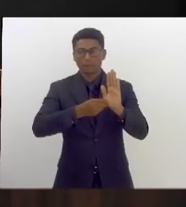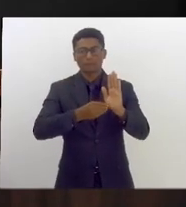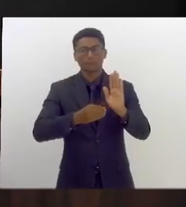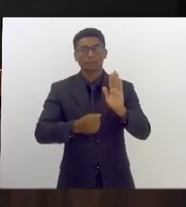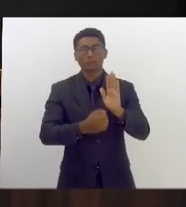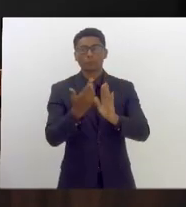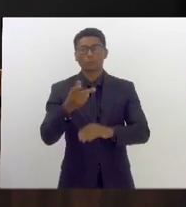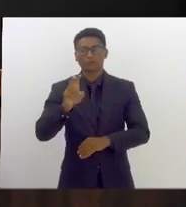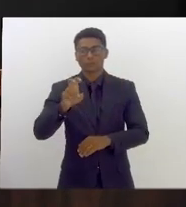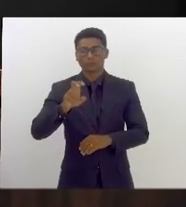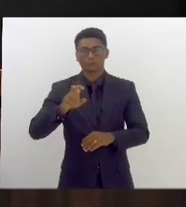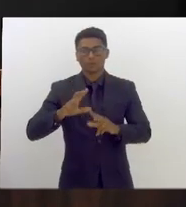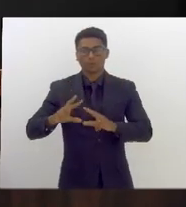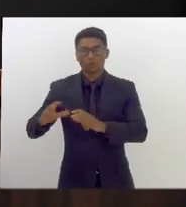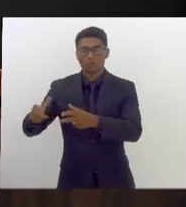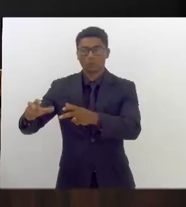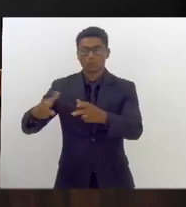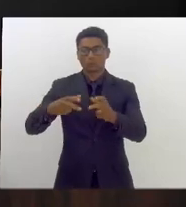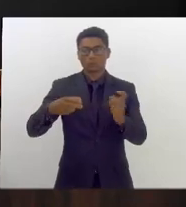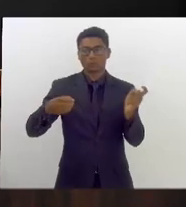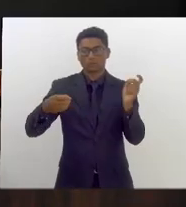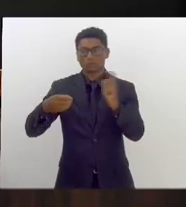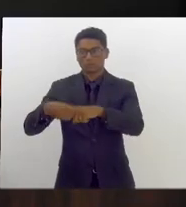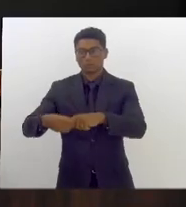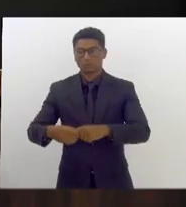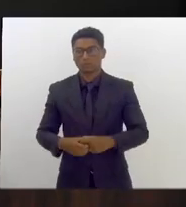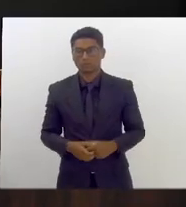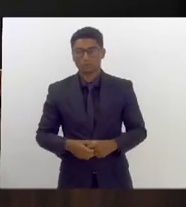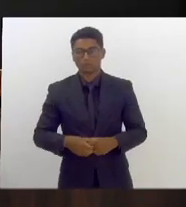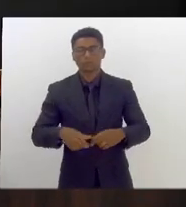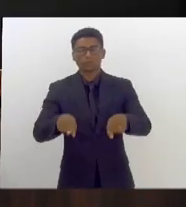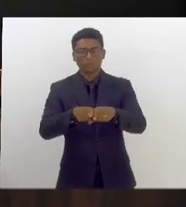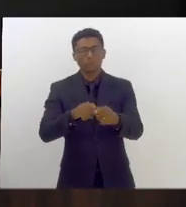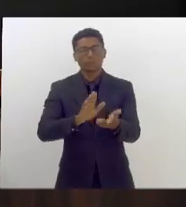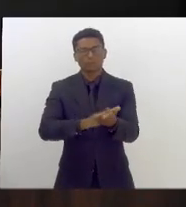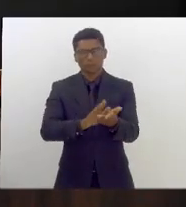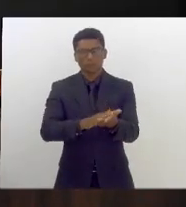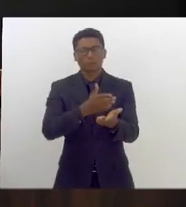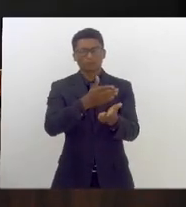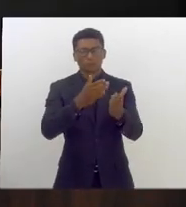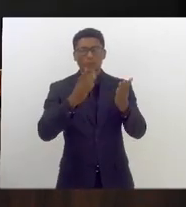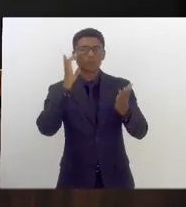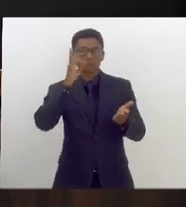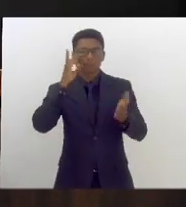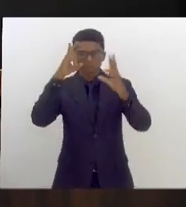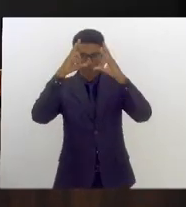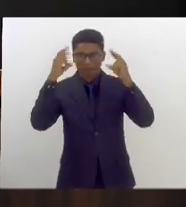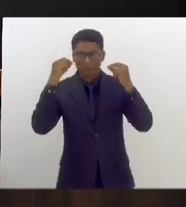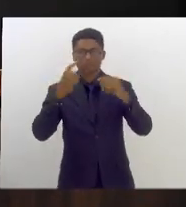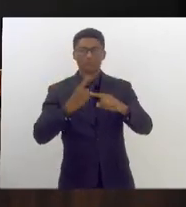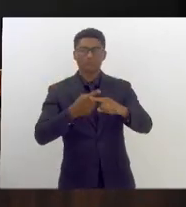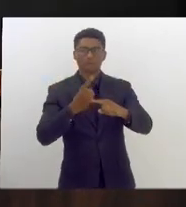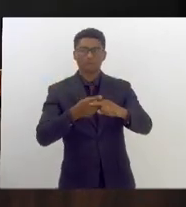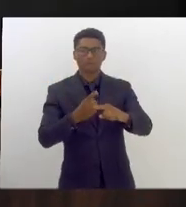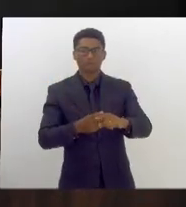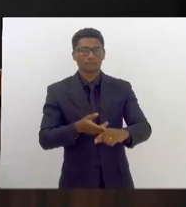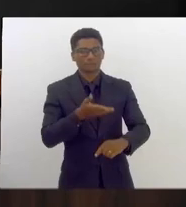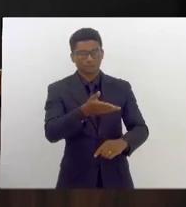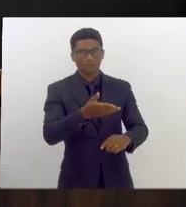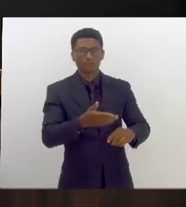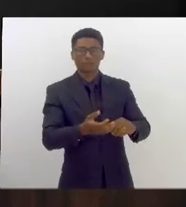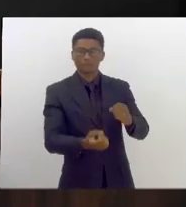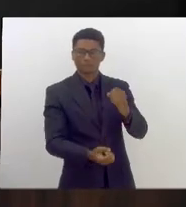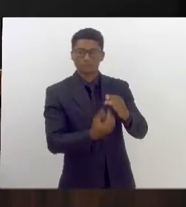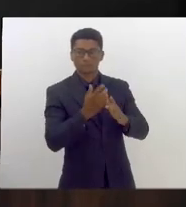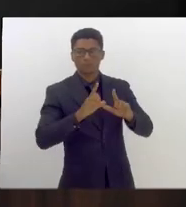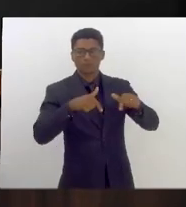e retorna às comissões. Deixando aqui também parabenizar a deputada enfermeira Regiane pela belíssima